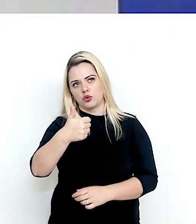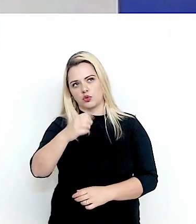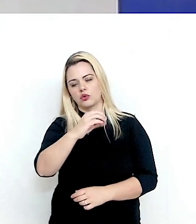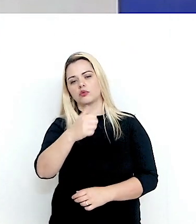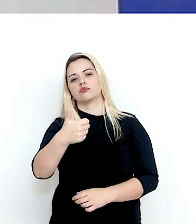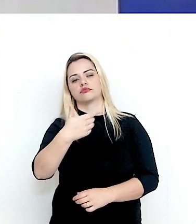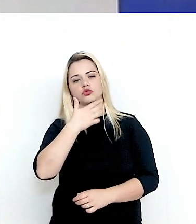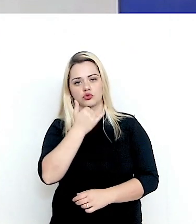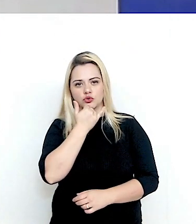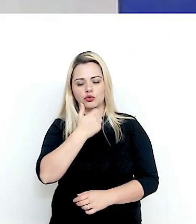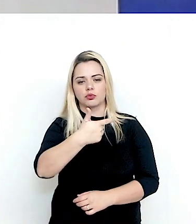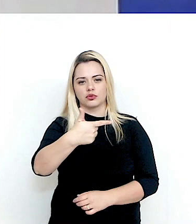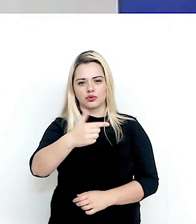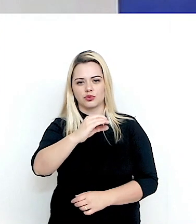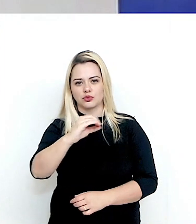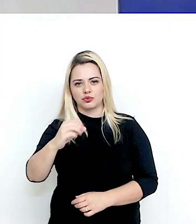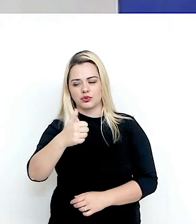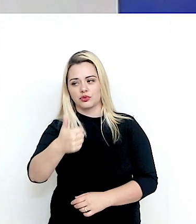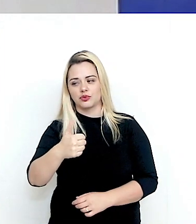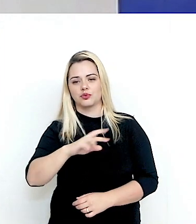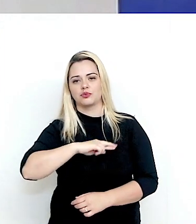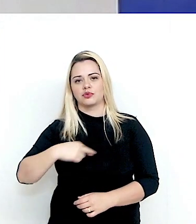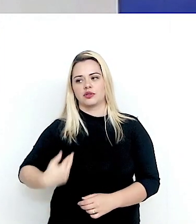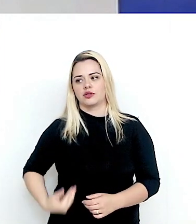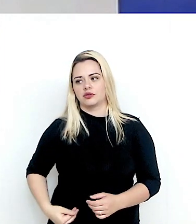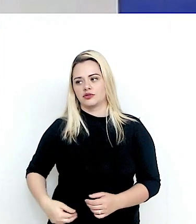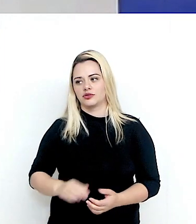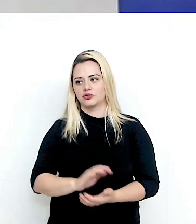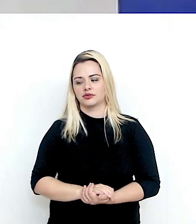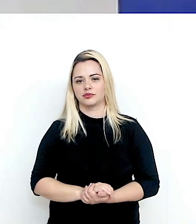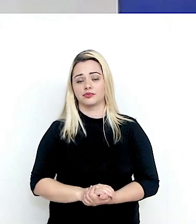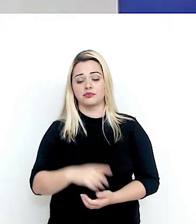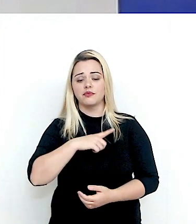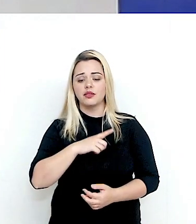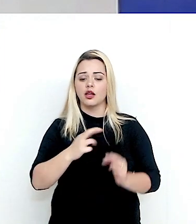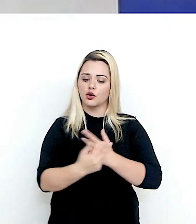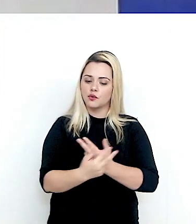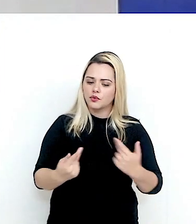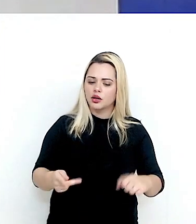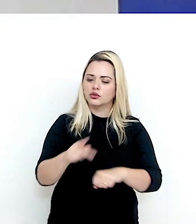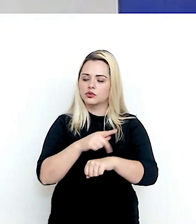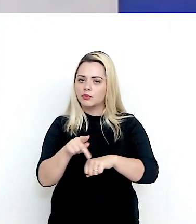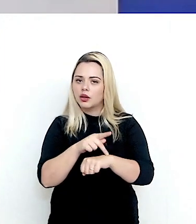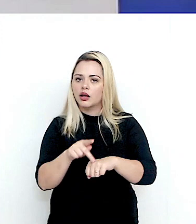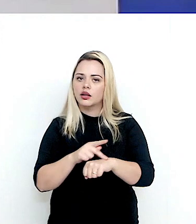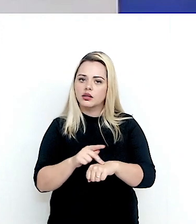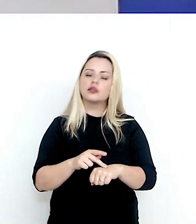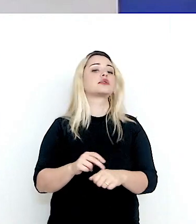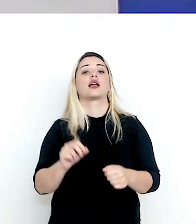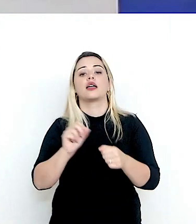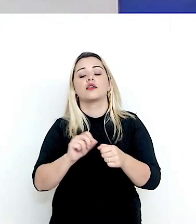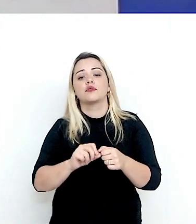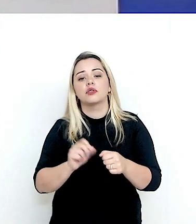Cazaquistão tadjiquistão o que que estão e os que estão mais tarde a Índia o Paquistão aderiram